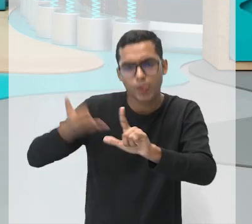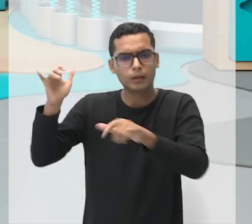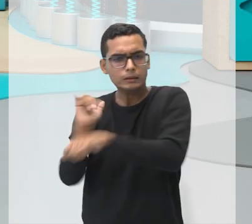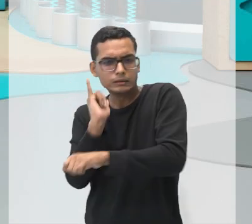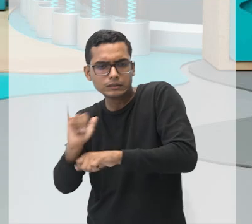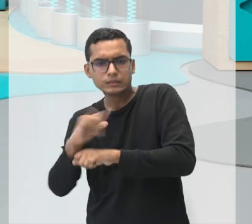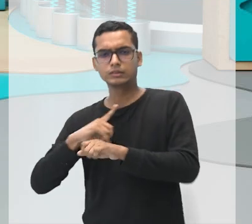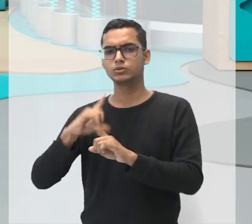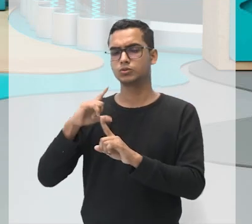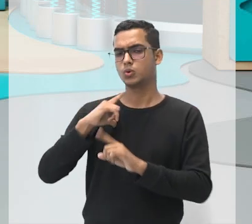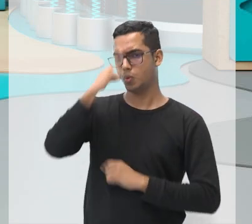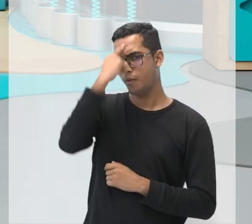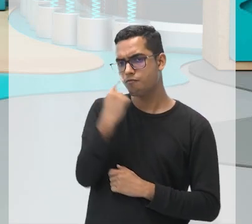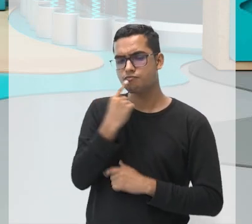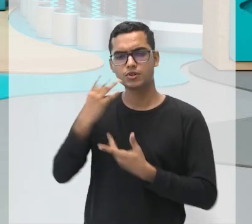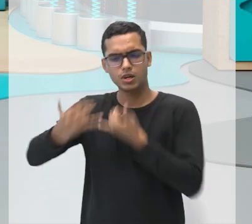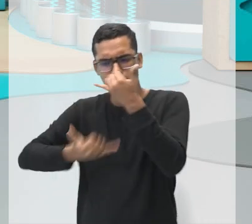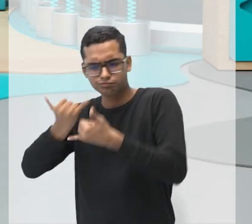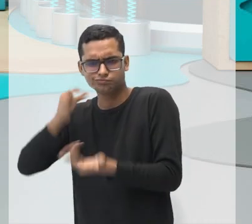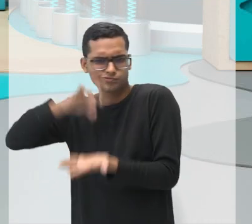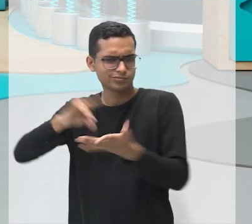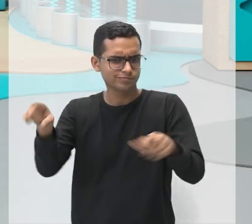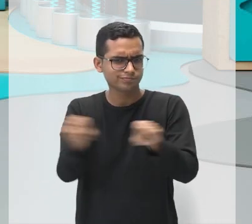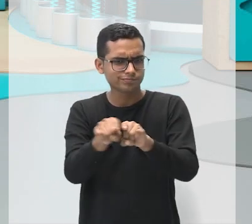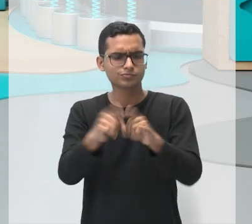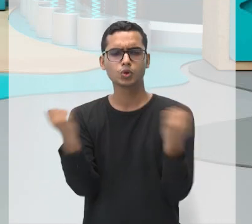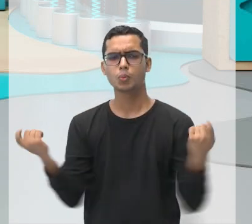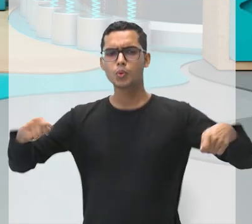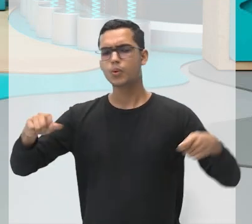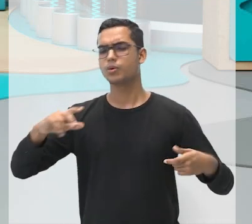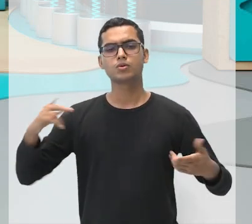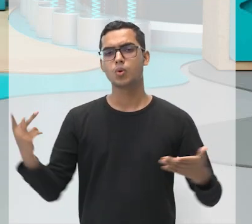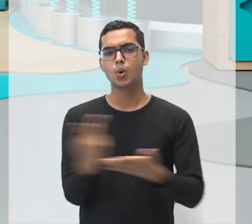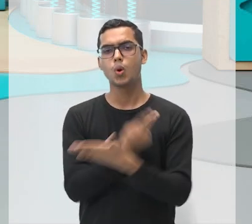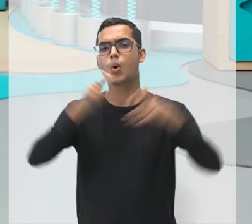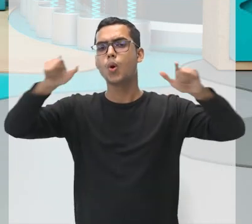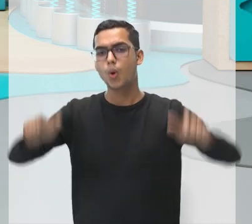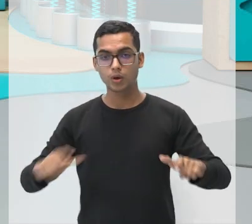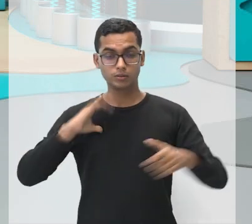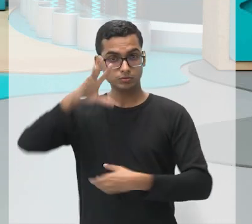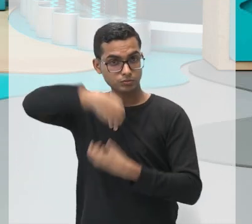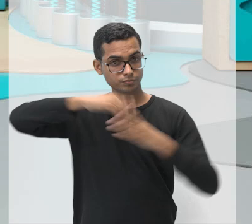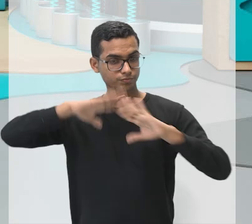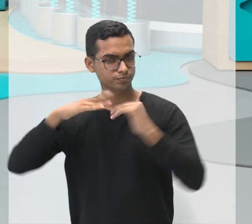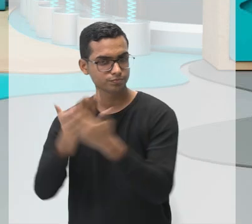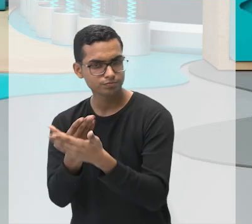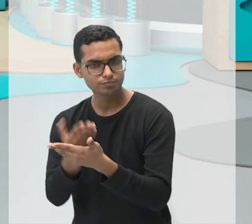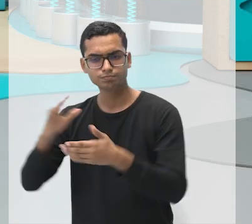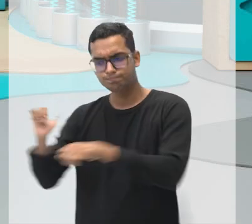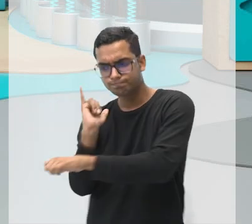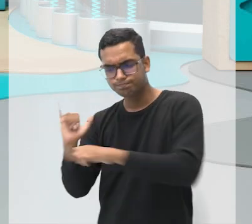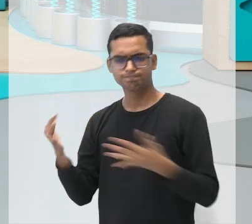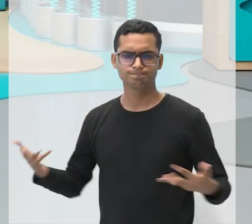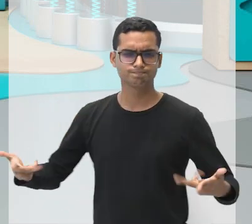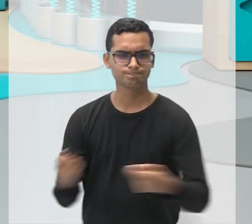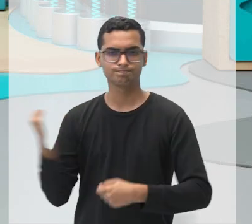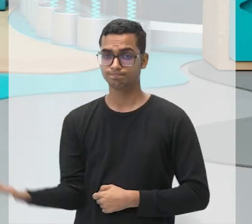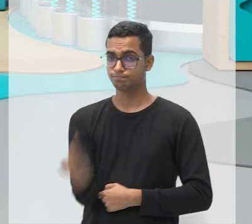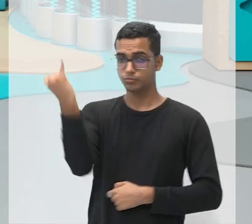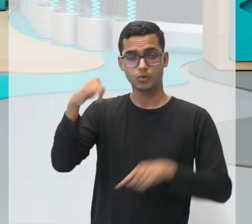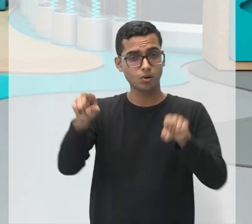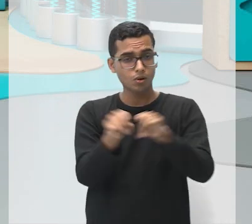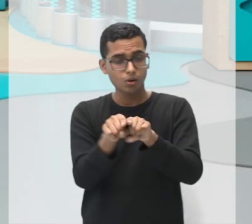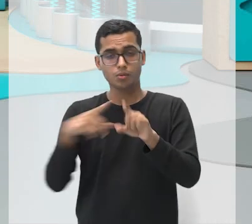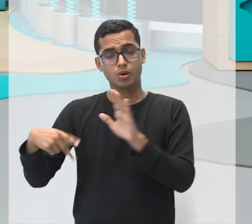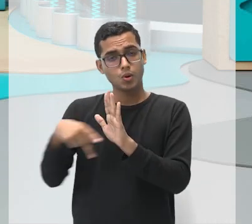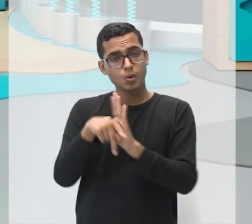ali com uma cara de brincadeira que pudesse acontecer no ambiente escolar. Portanto, é uma ferramenta valiosa para as aulas